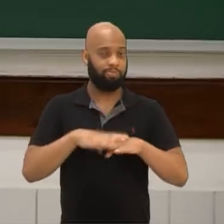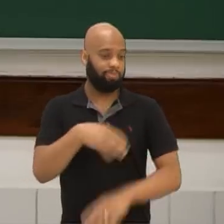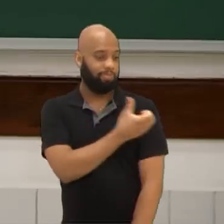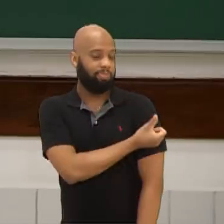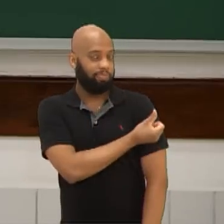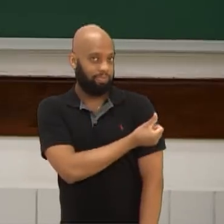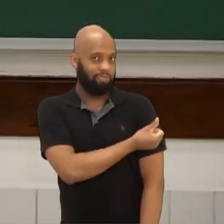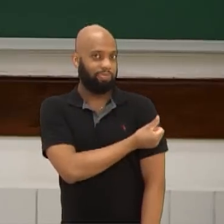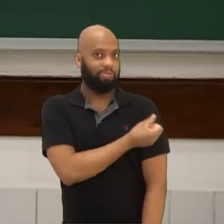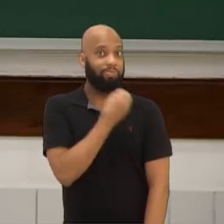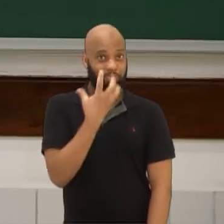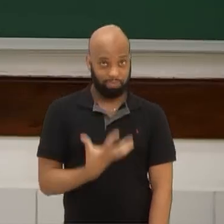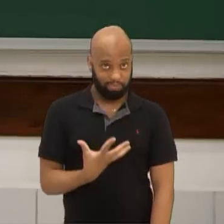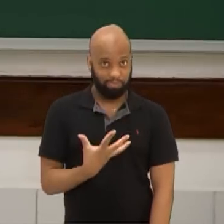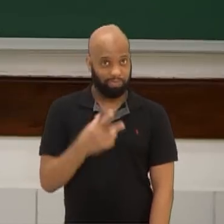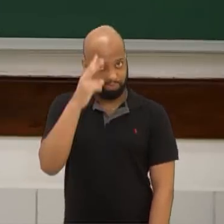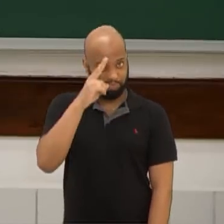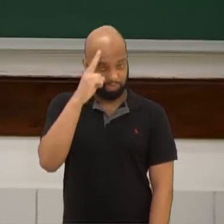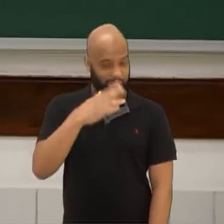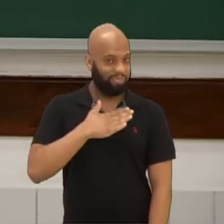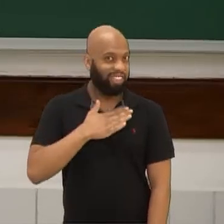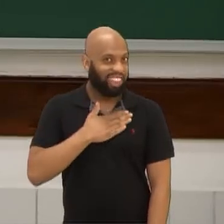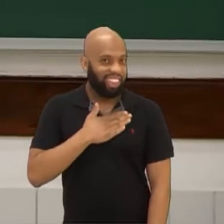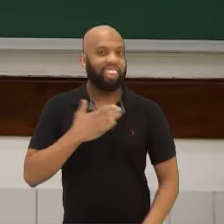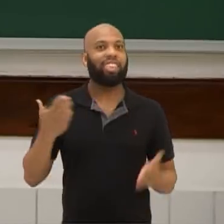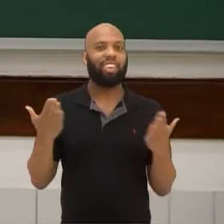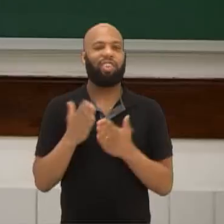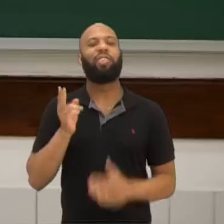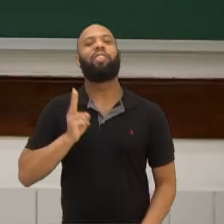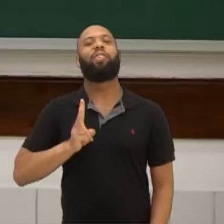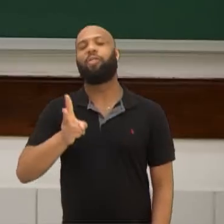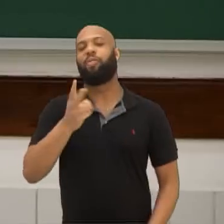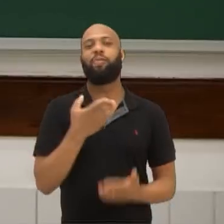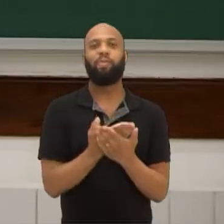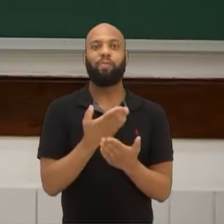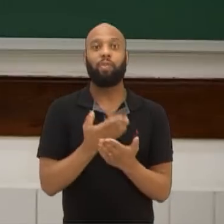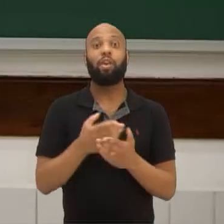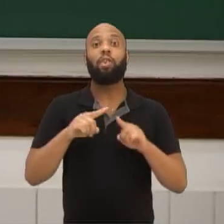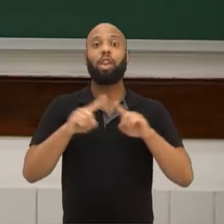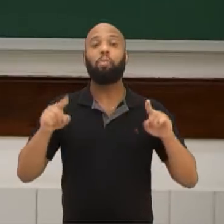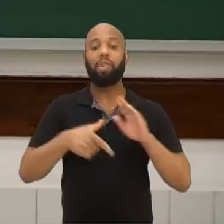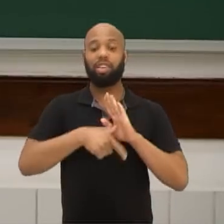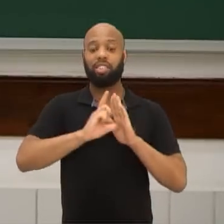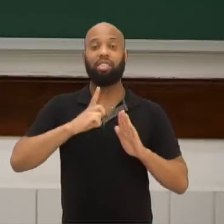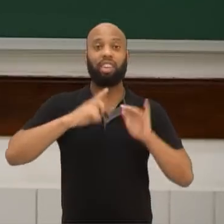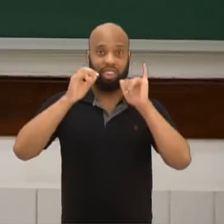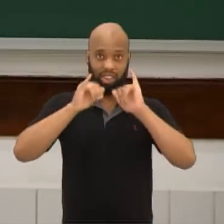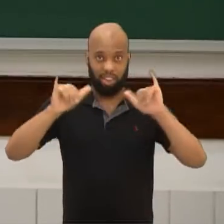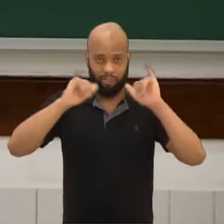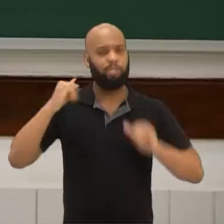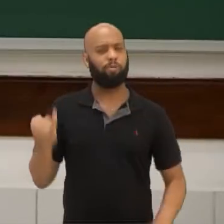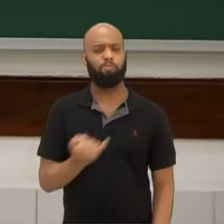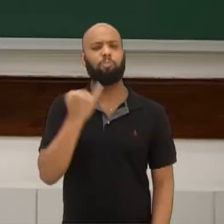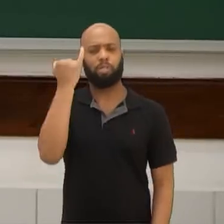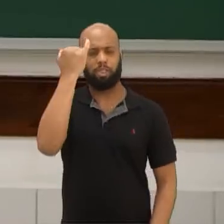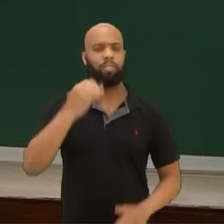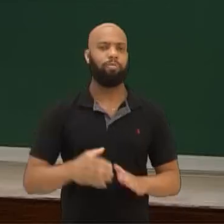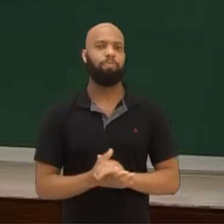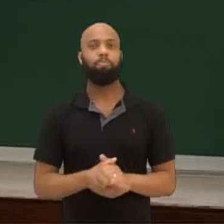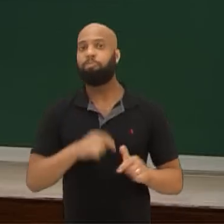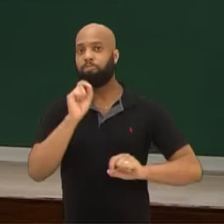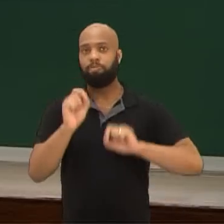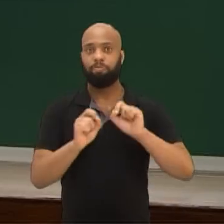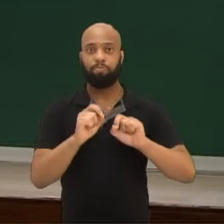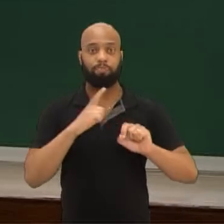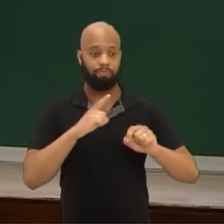6º ano. Tudo bem? Lembra de mim? Vamos lá então, né? Vamos para nossos recadinhos essenciais para nós iniciarmos a nossa aula, que é o